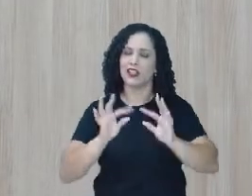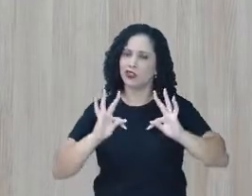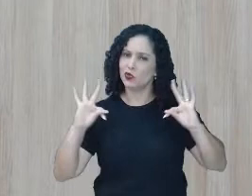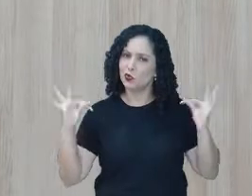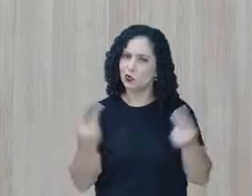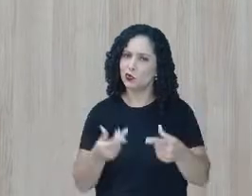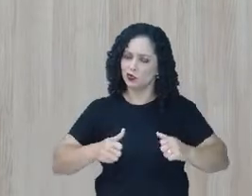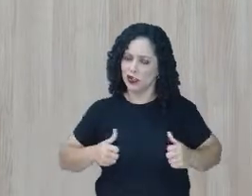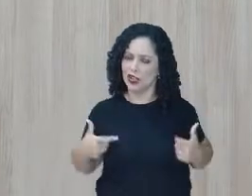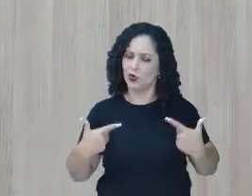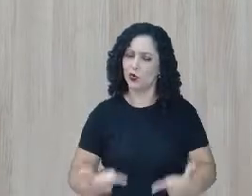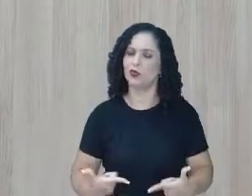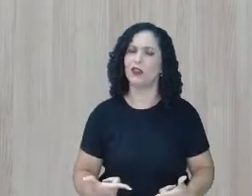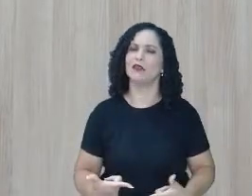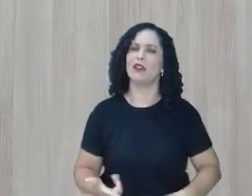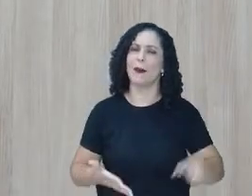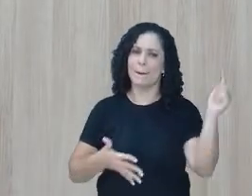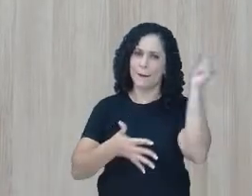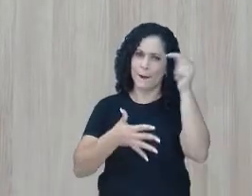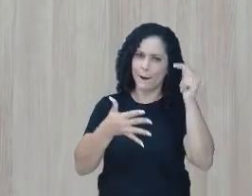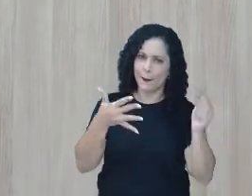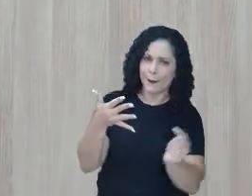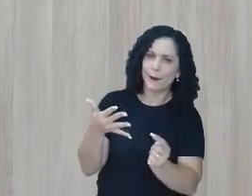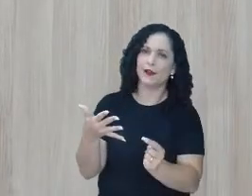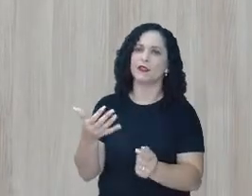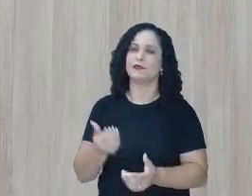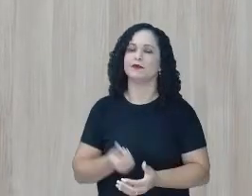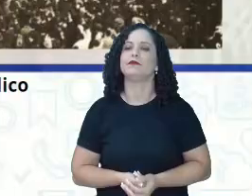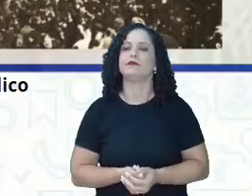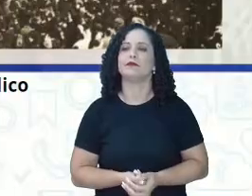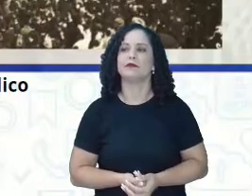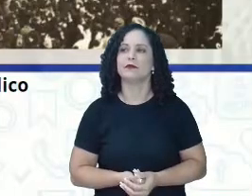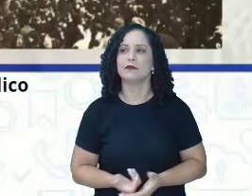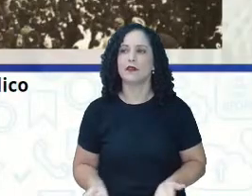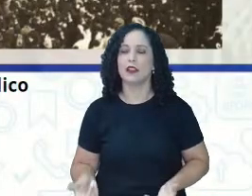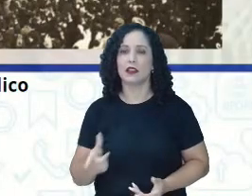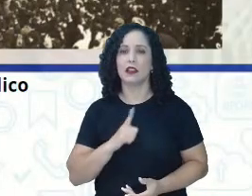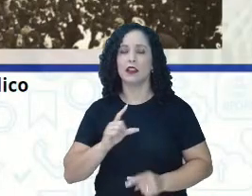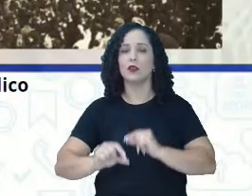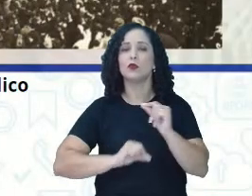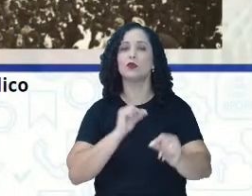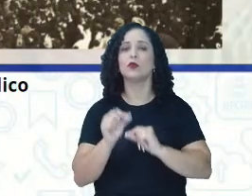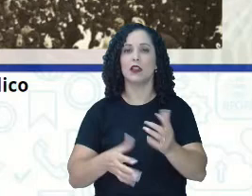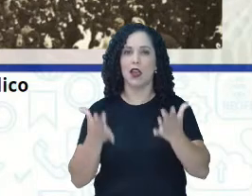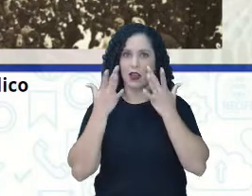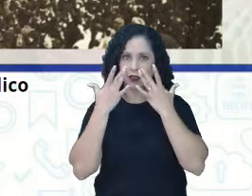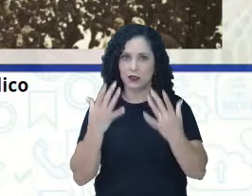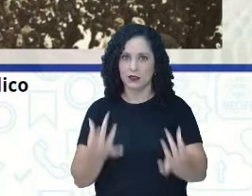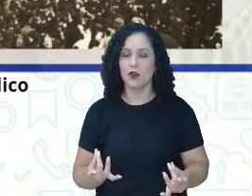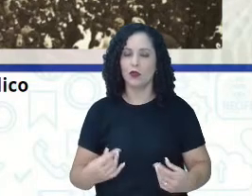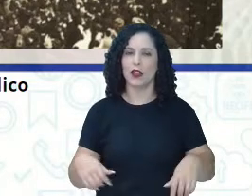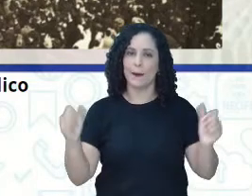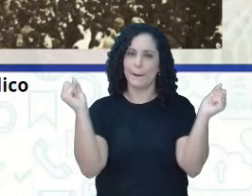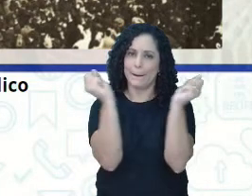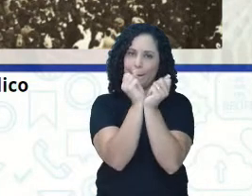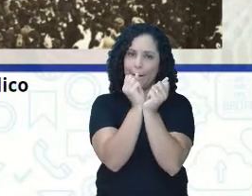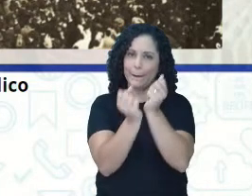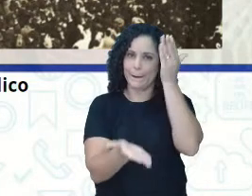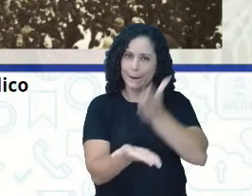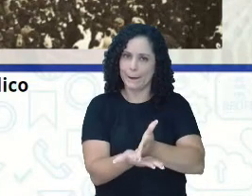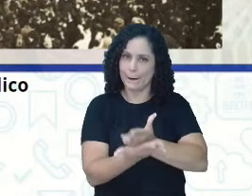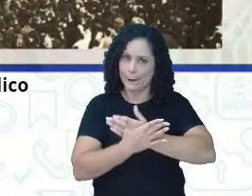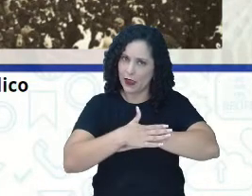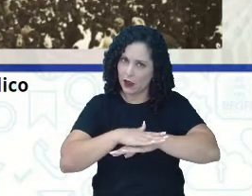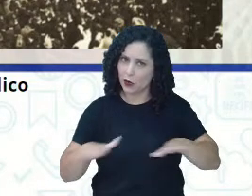nessa luta, tá? Inclusive aí, né, nós chamamos a atenção aí, né, embora tenha abolido a escravidão, a Lei Áurea não